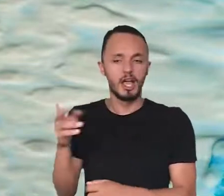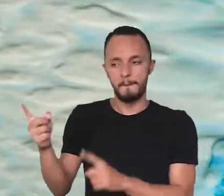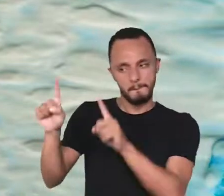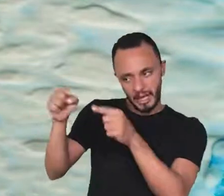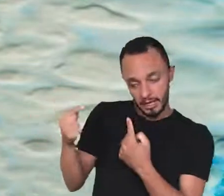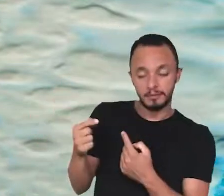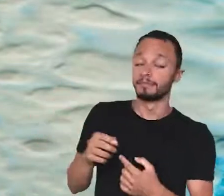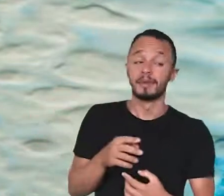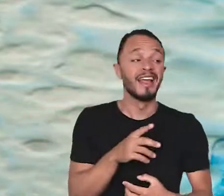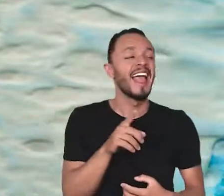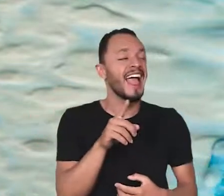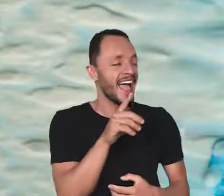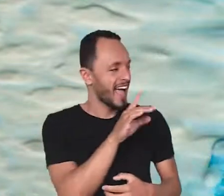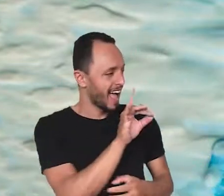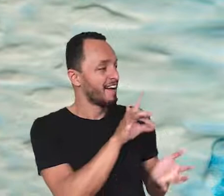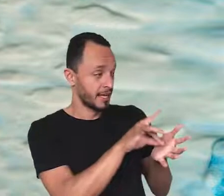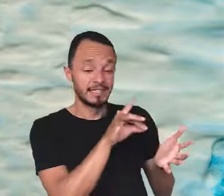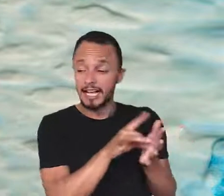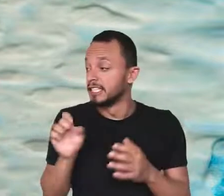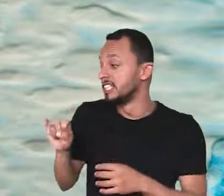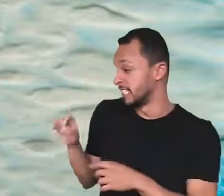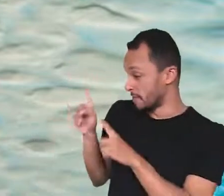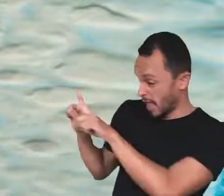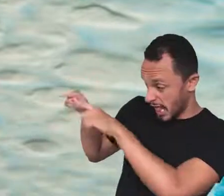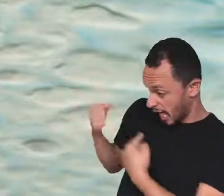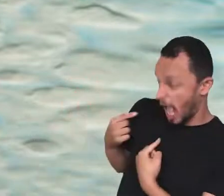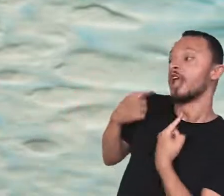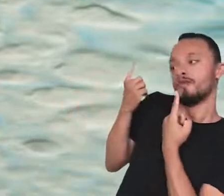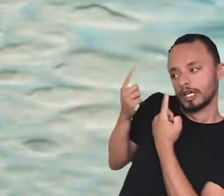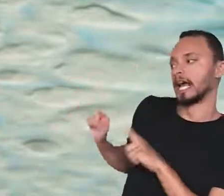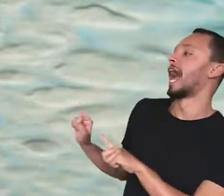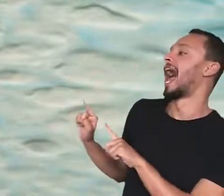mexiam com ela. Se me atacar, eu vou atacar!